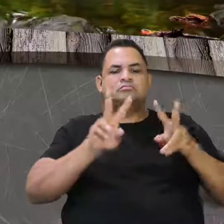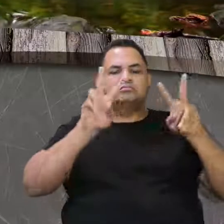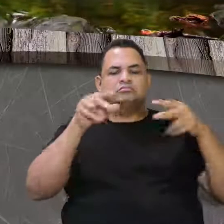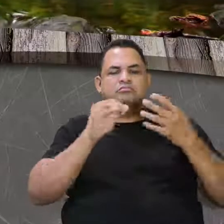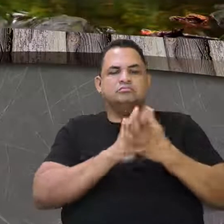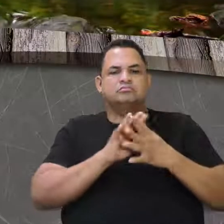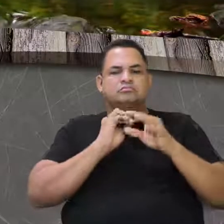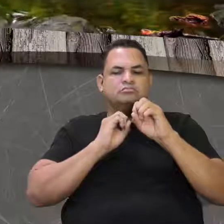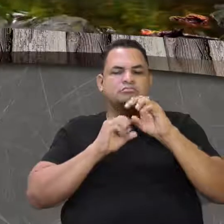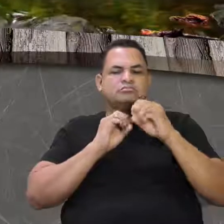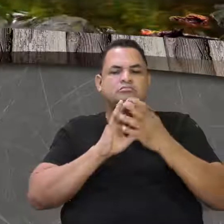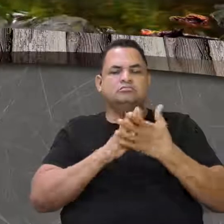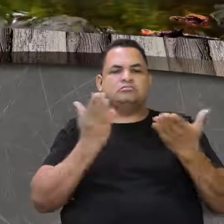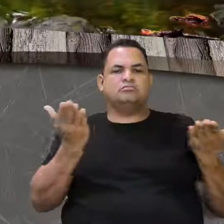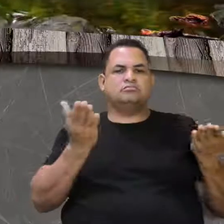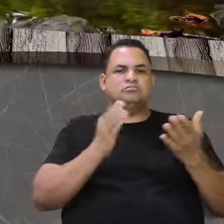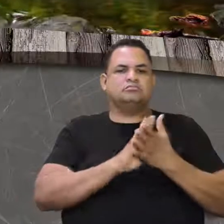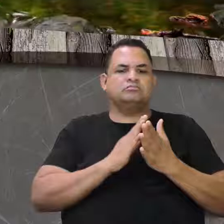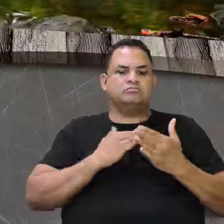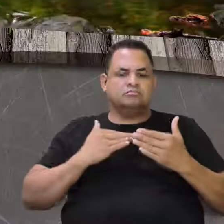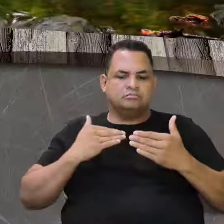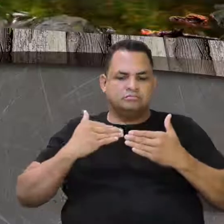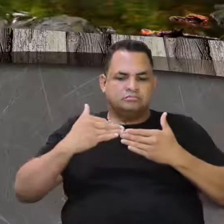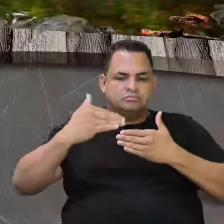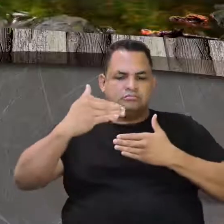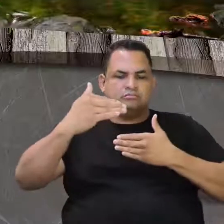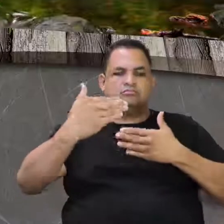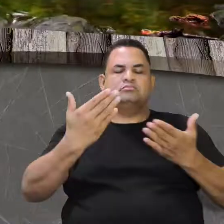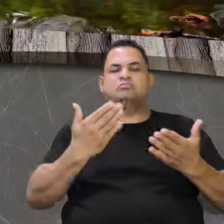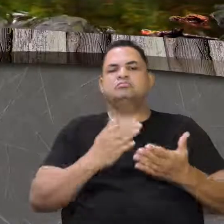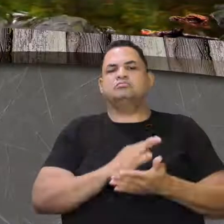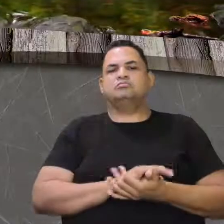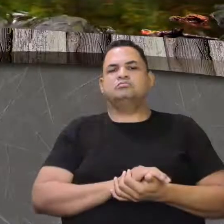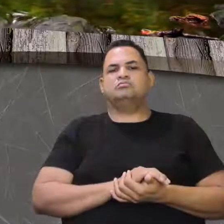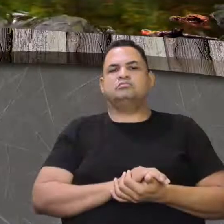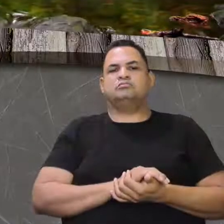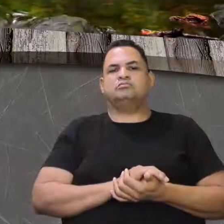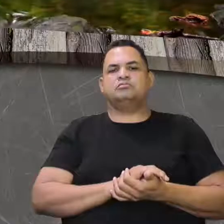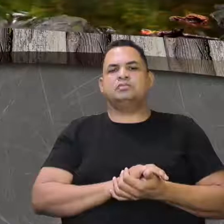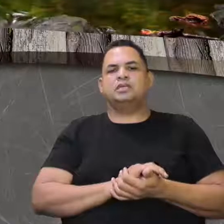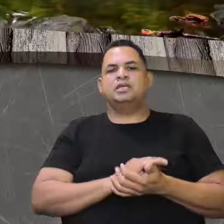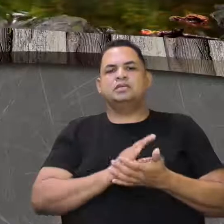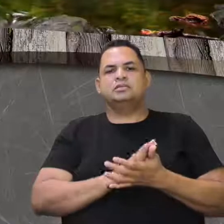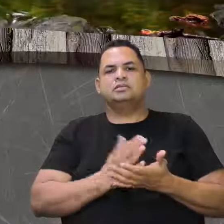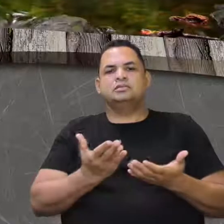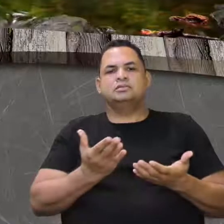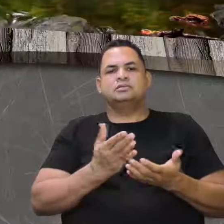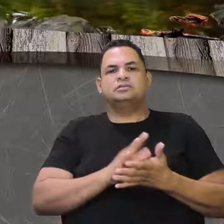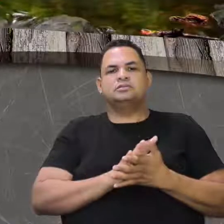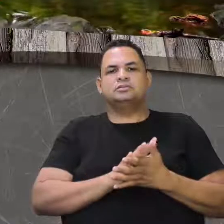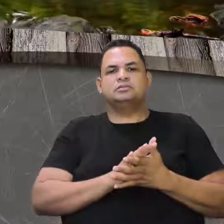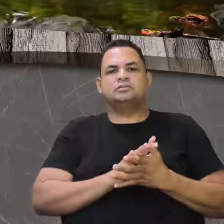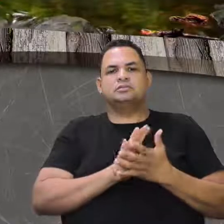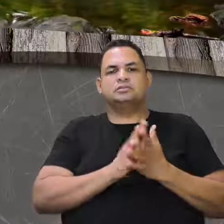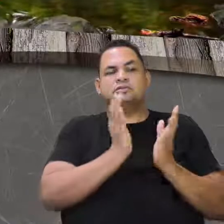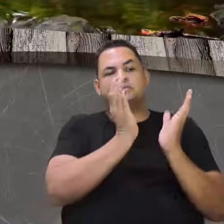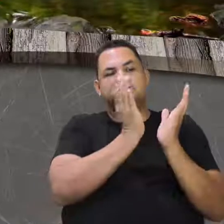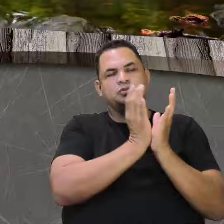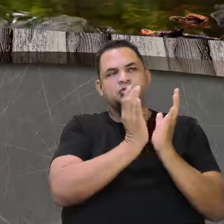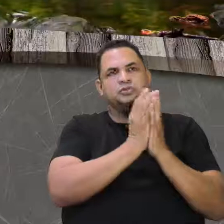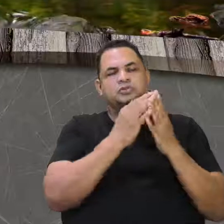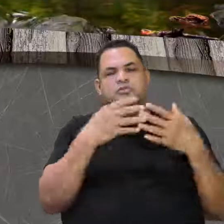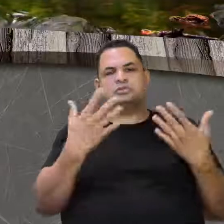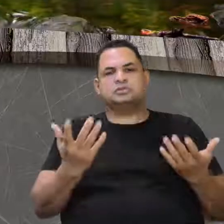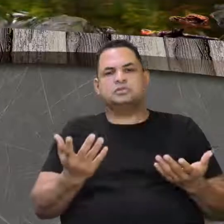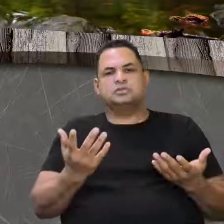assuntos, abordamos diversos assuntos durante todo esse bimestre, durante todas essas unidades, estou